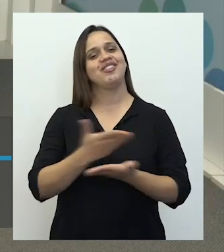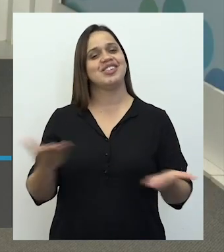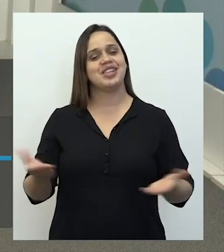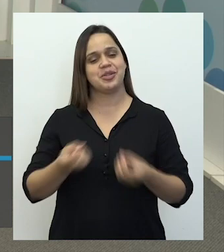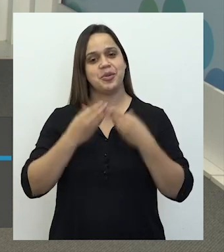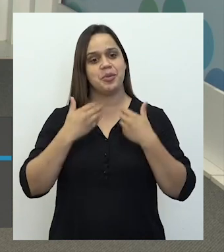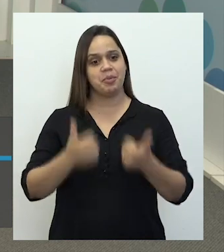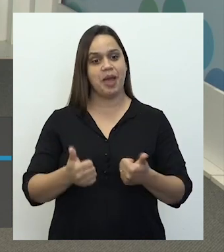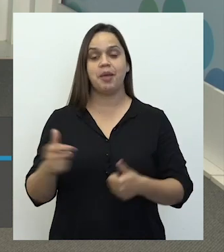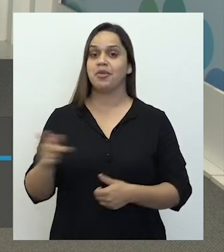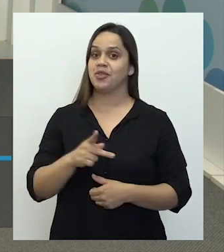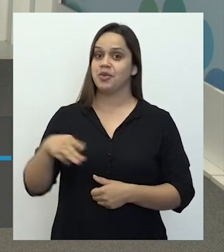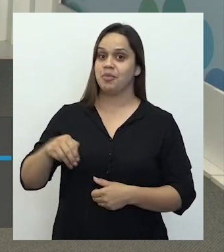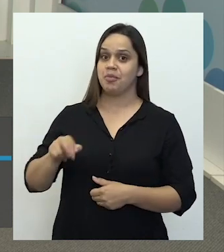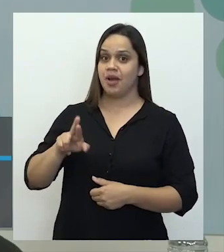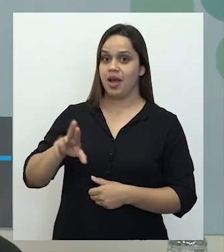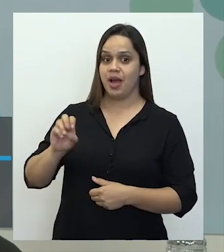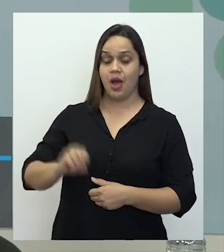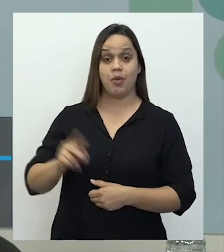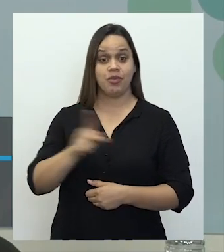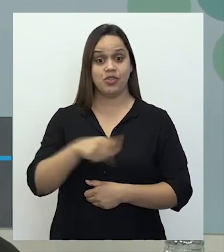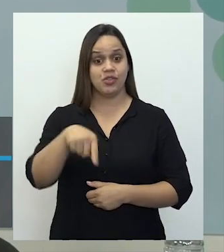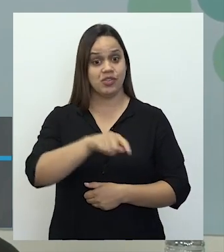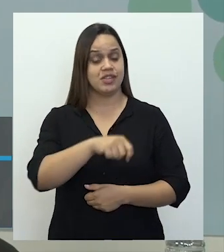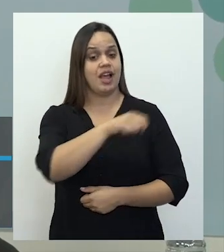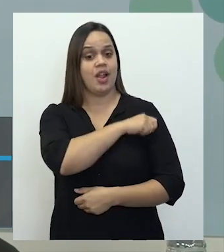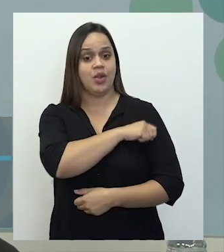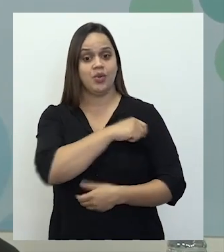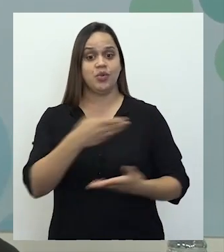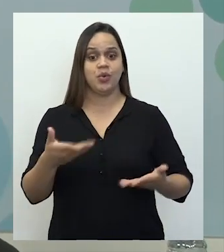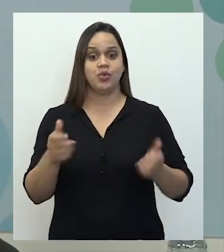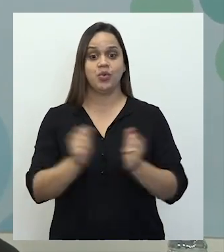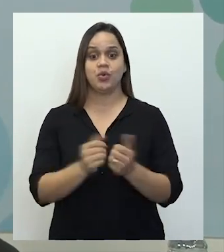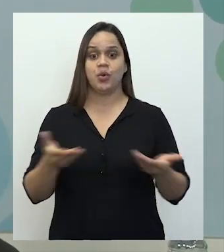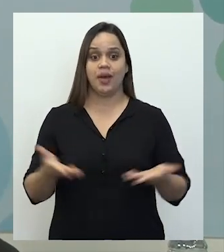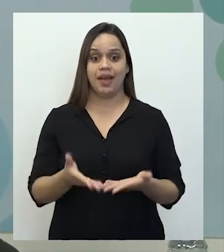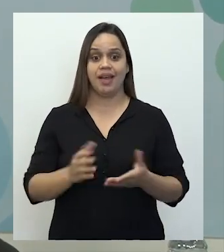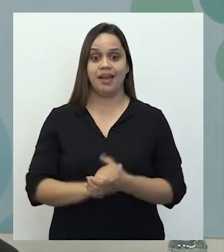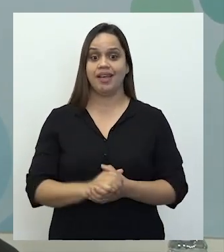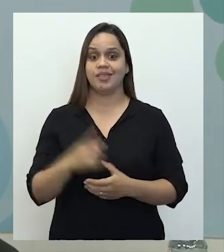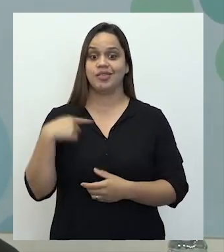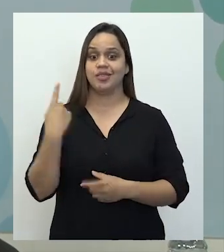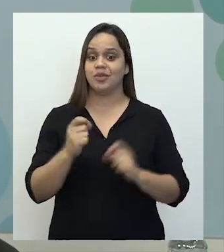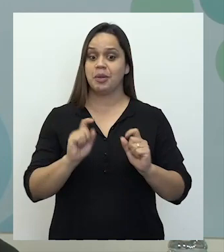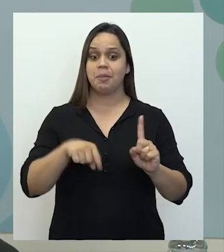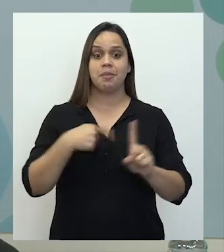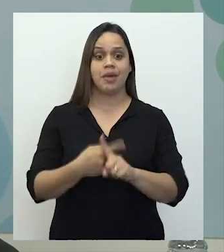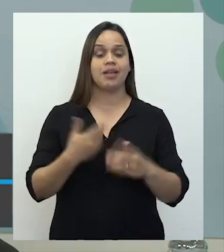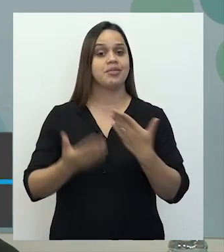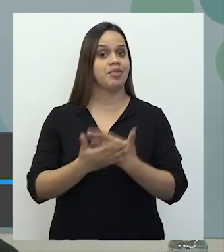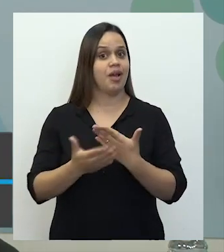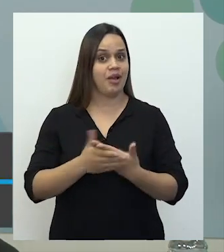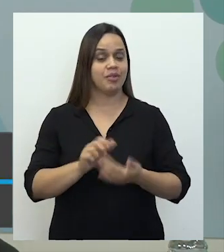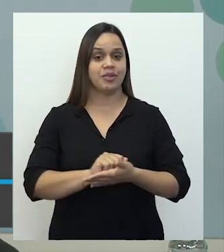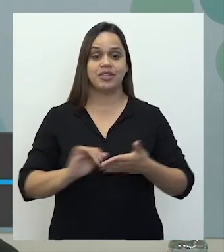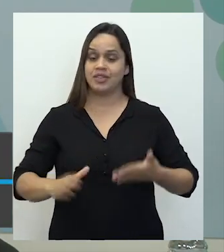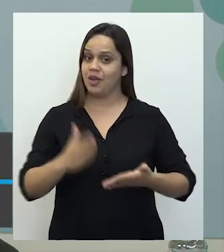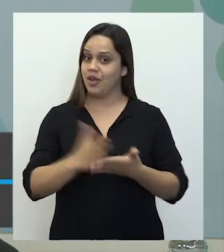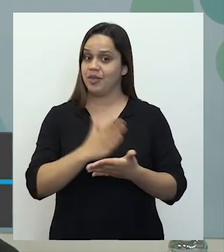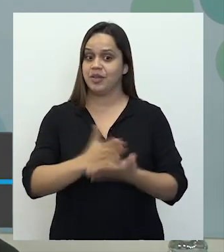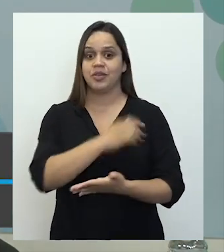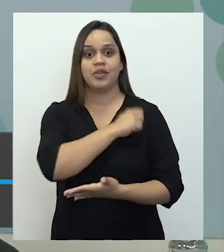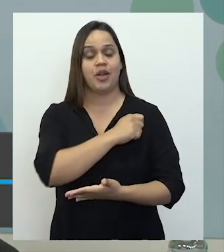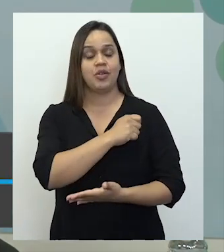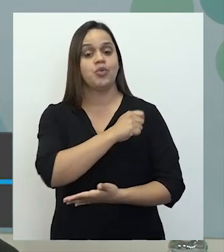jóia? Professor Mauro, professores e alunos, a gente está aí hoje, mais uma aula aí das atividades do caderno do